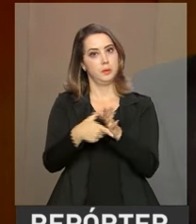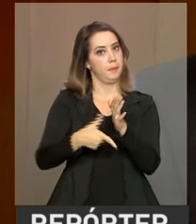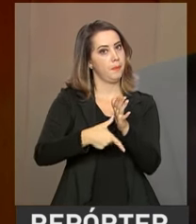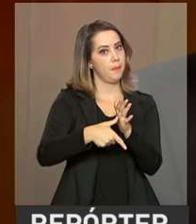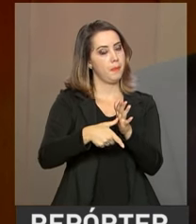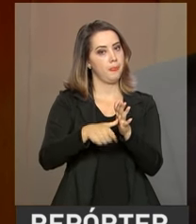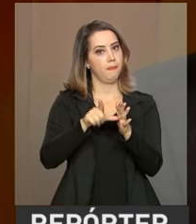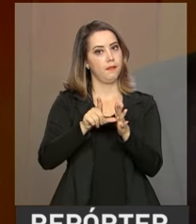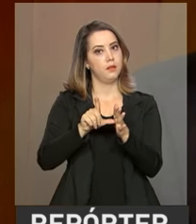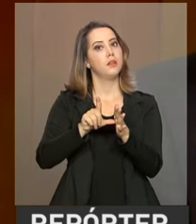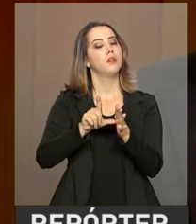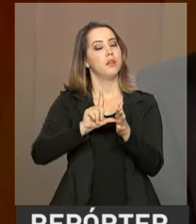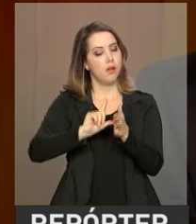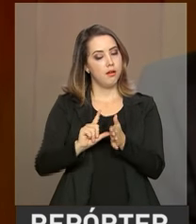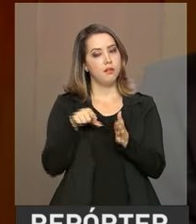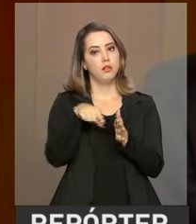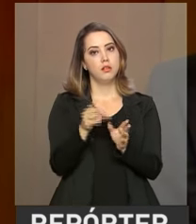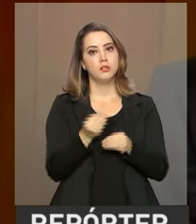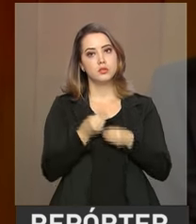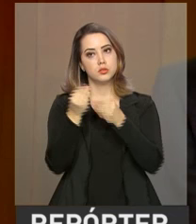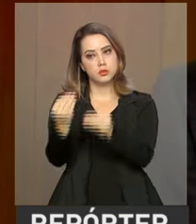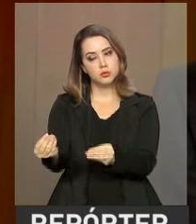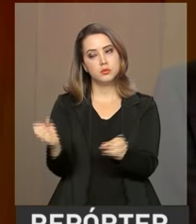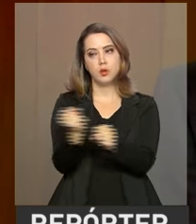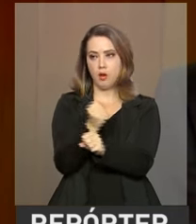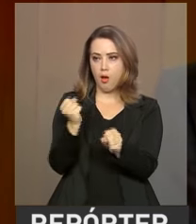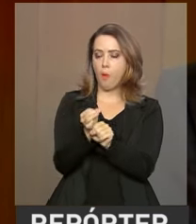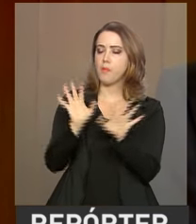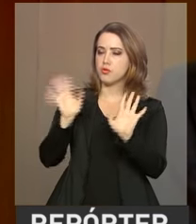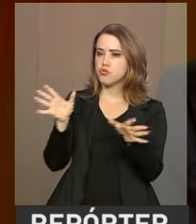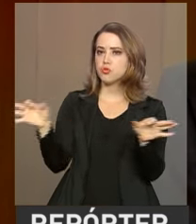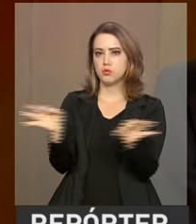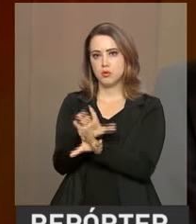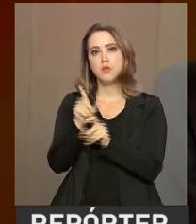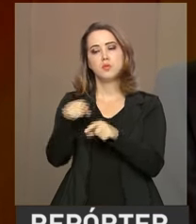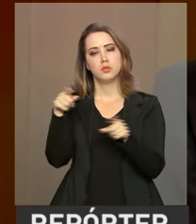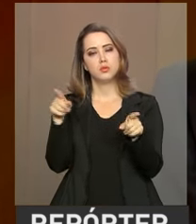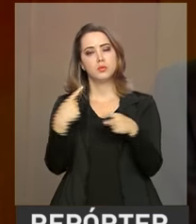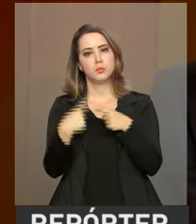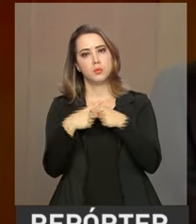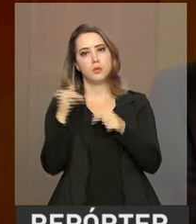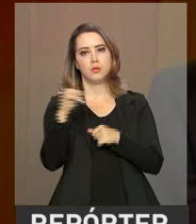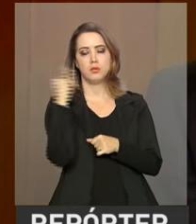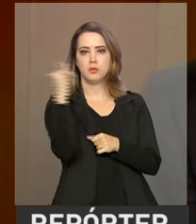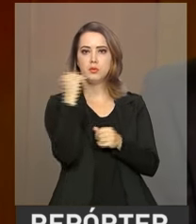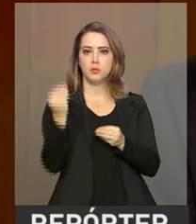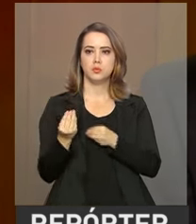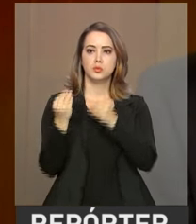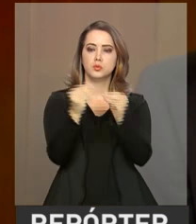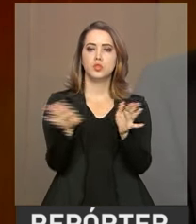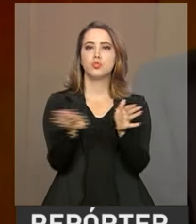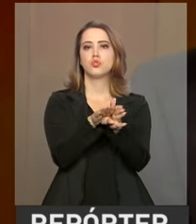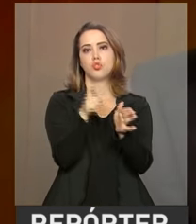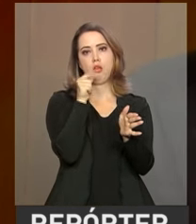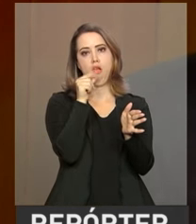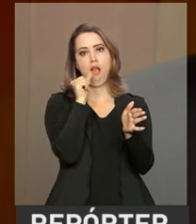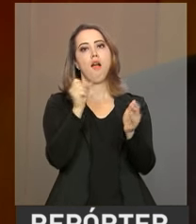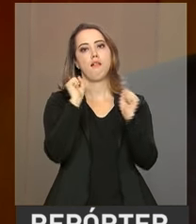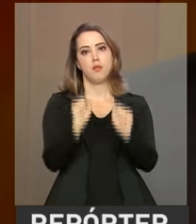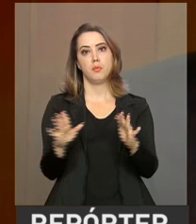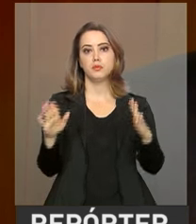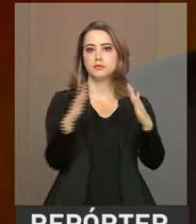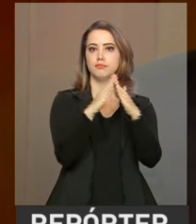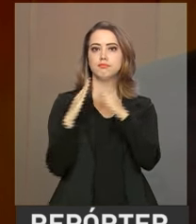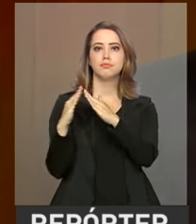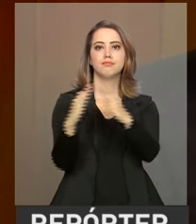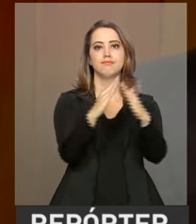destas obras, que são determinantes para efetivamente fazer com que a chegada da água possa estar nos lares, seja